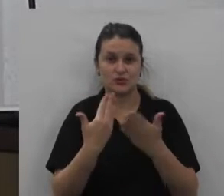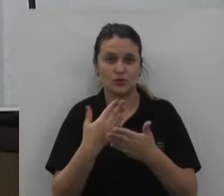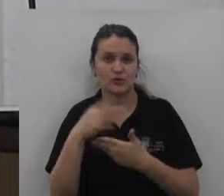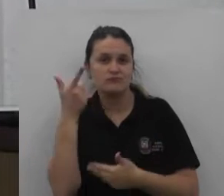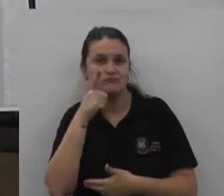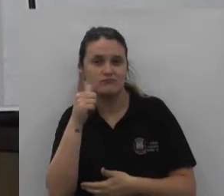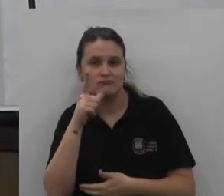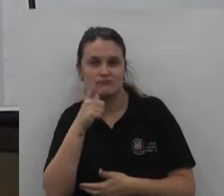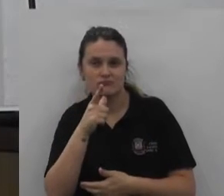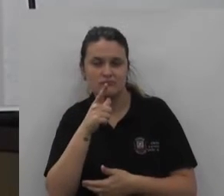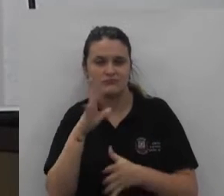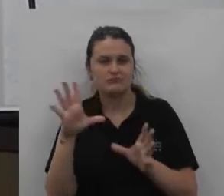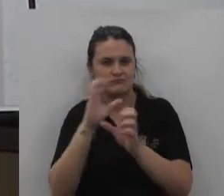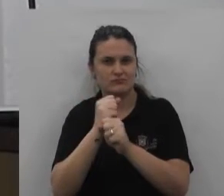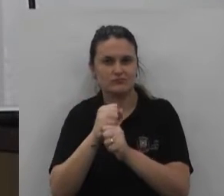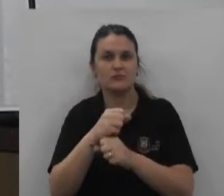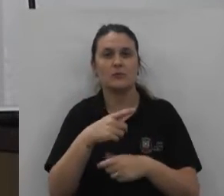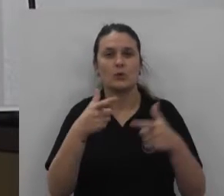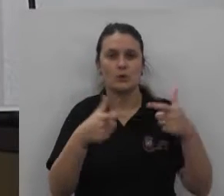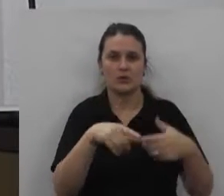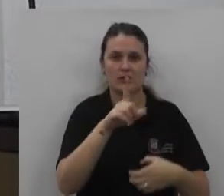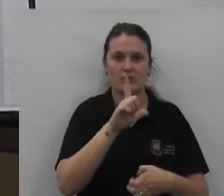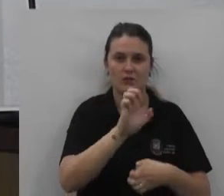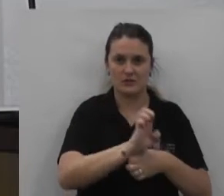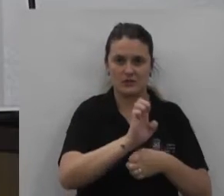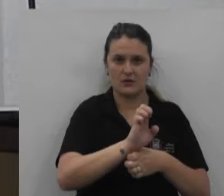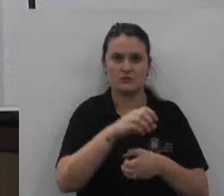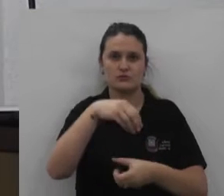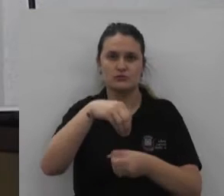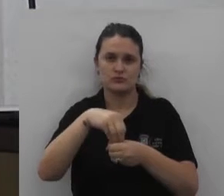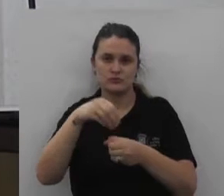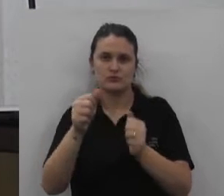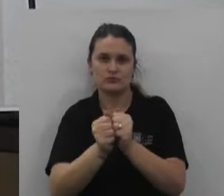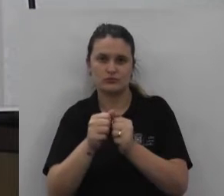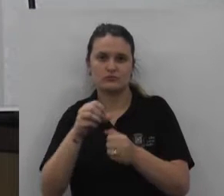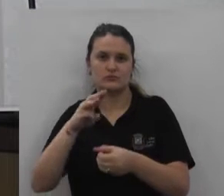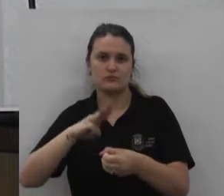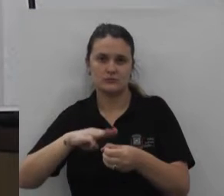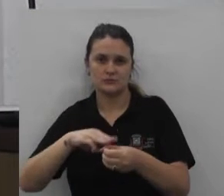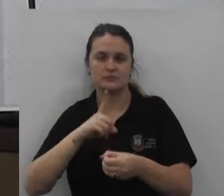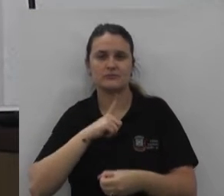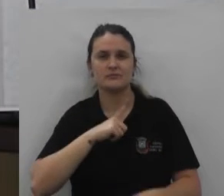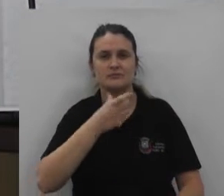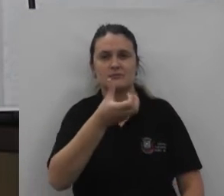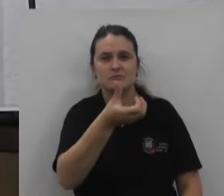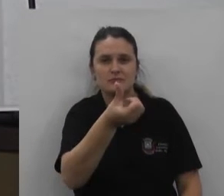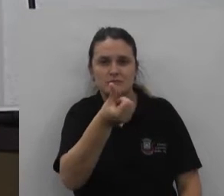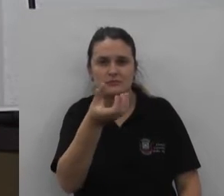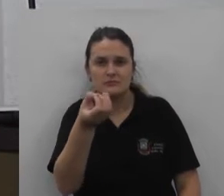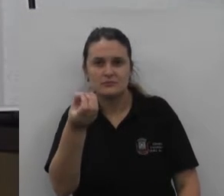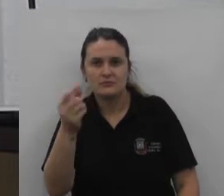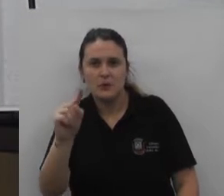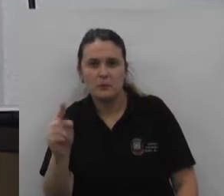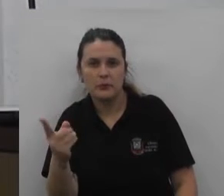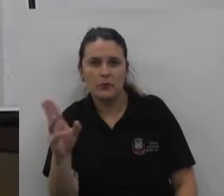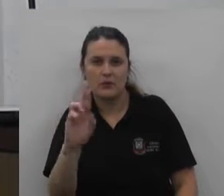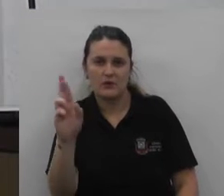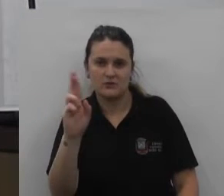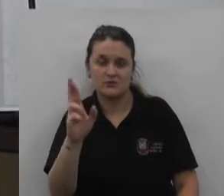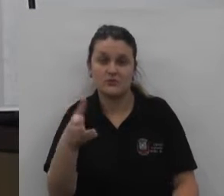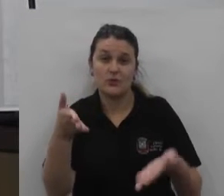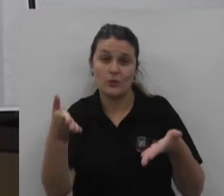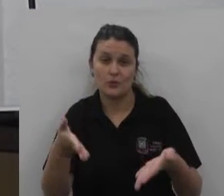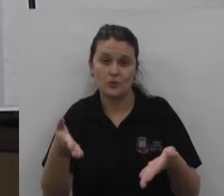beneficiadas ao total, aonde está o Estado e o município dentro. São R$600 mil.